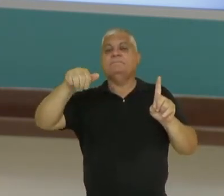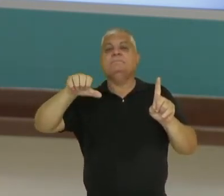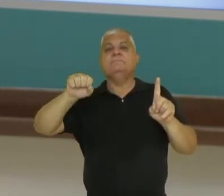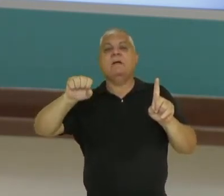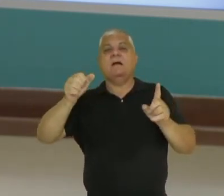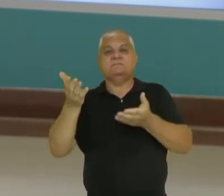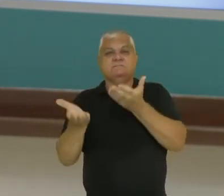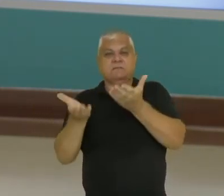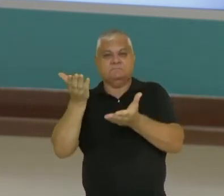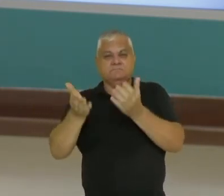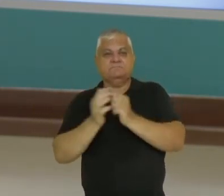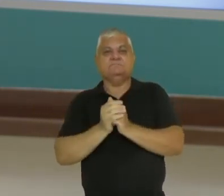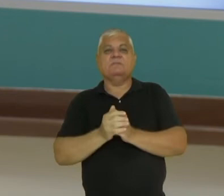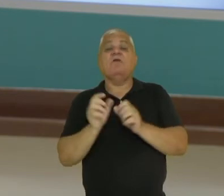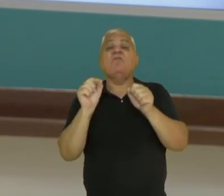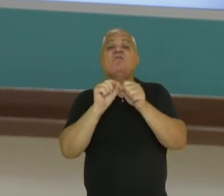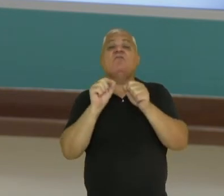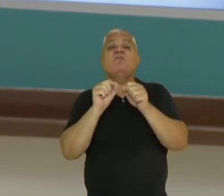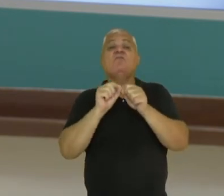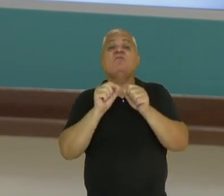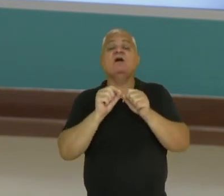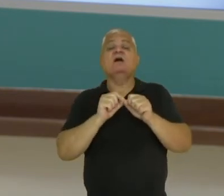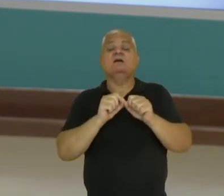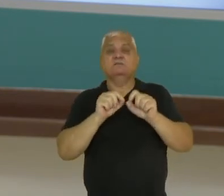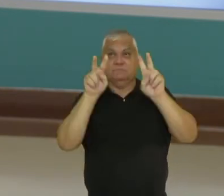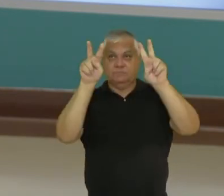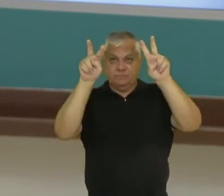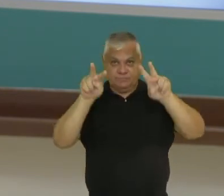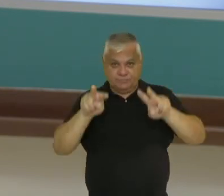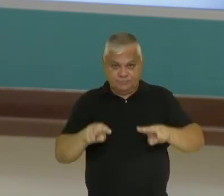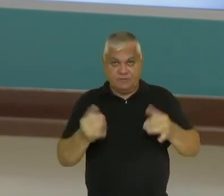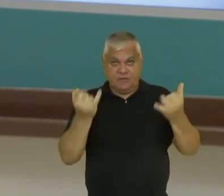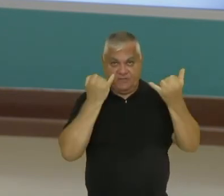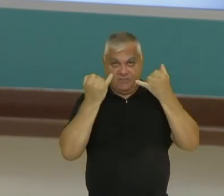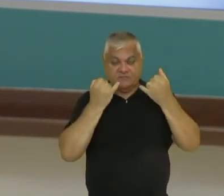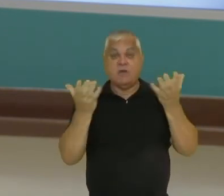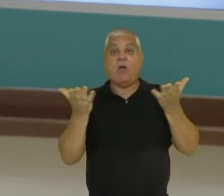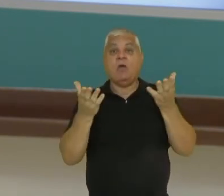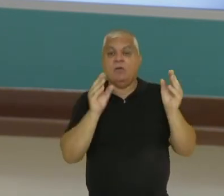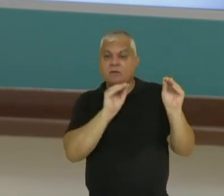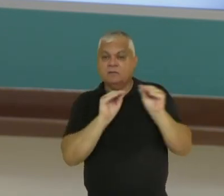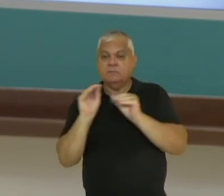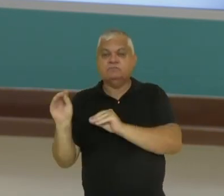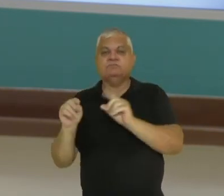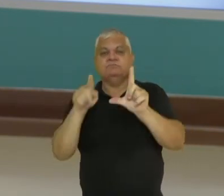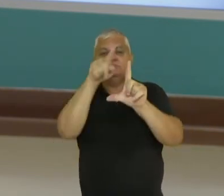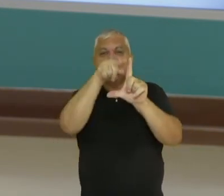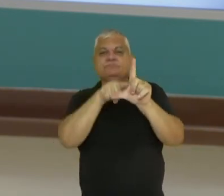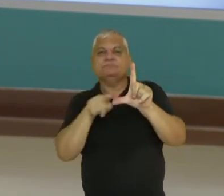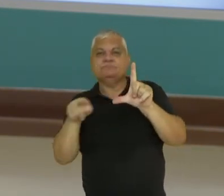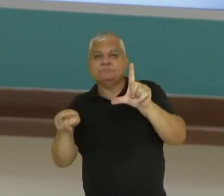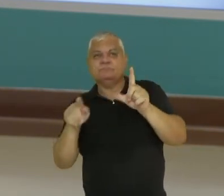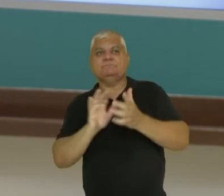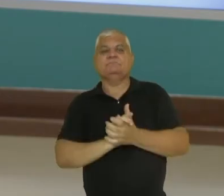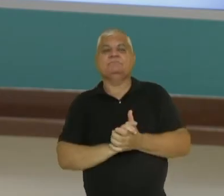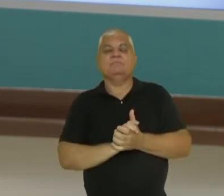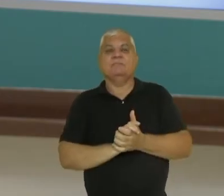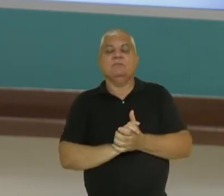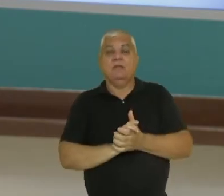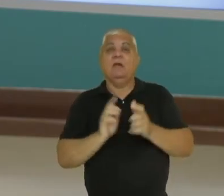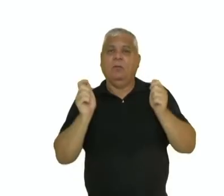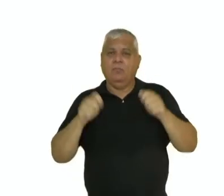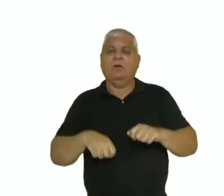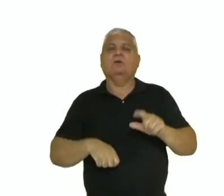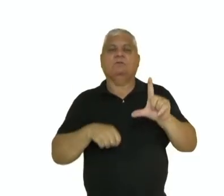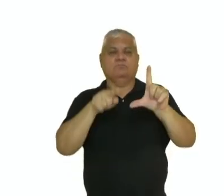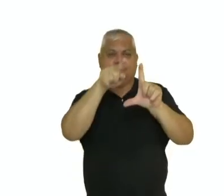ele quer que você construa, então, um gráfico de solubilidade do nitrato de sódio, né, a substância em questão. Então você pode fazer lá